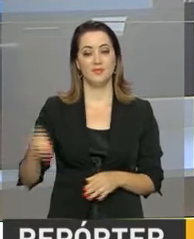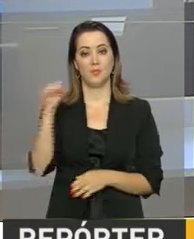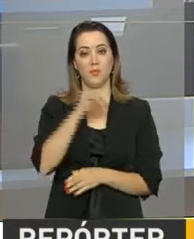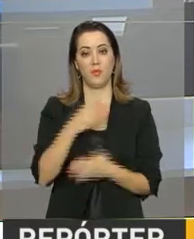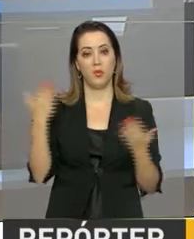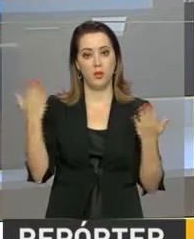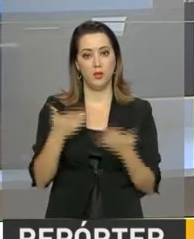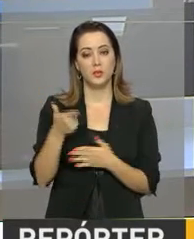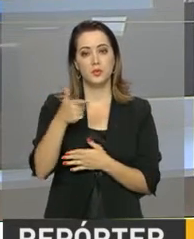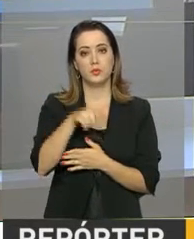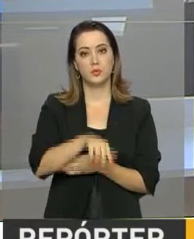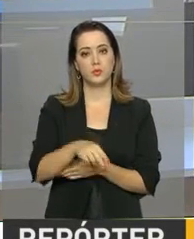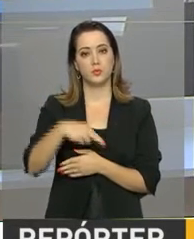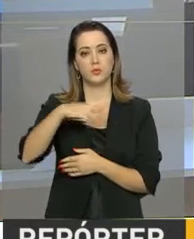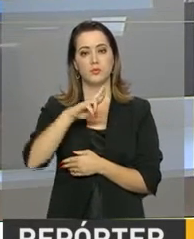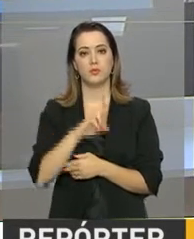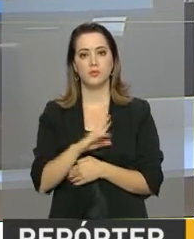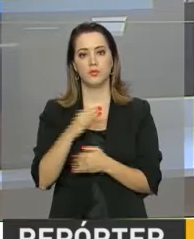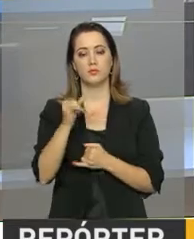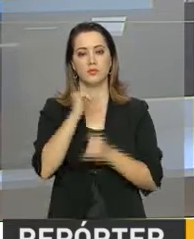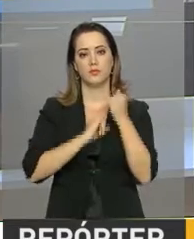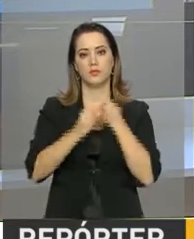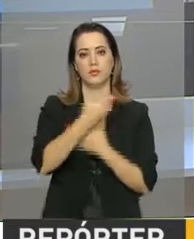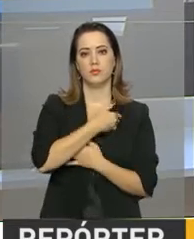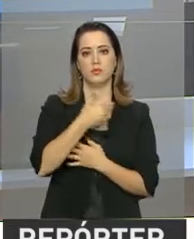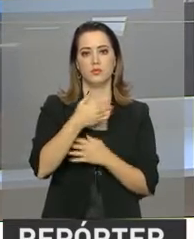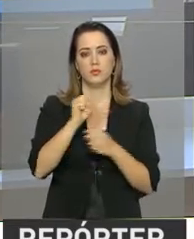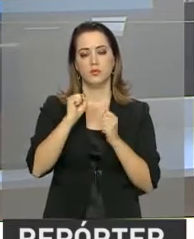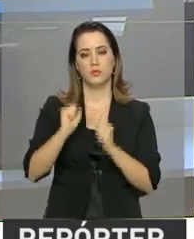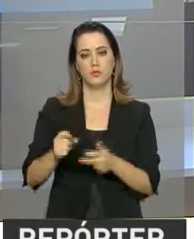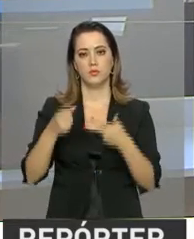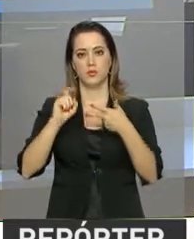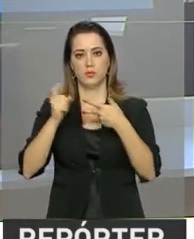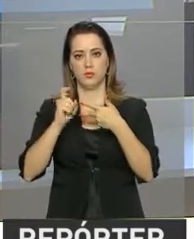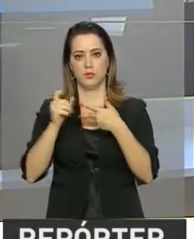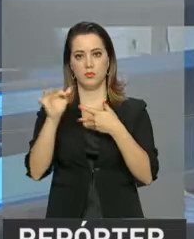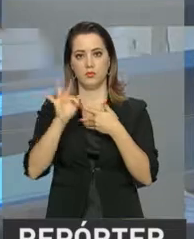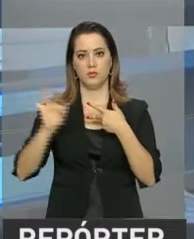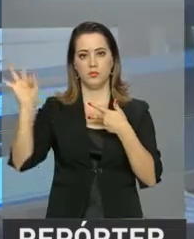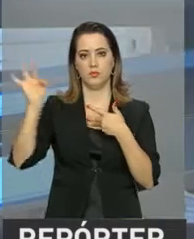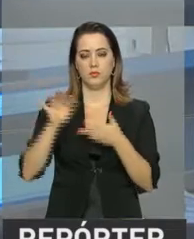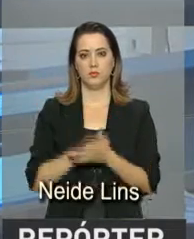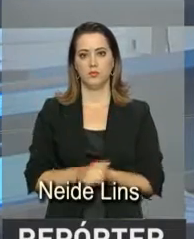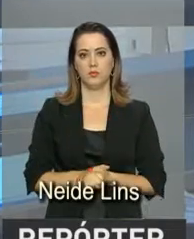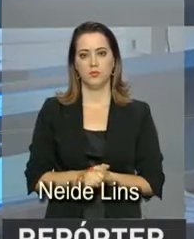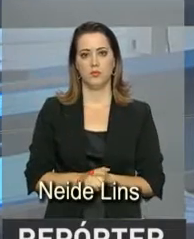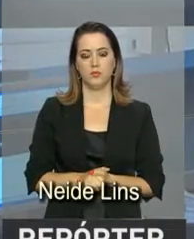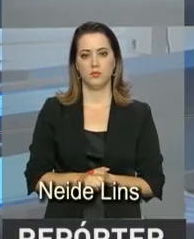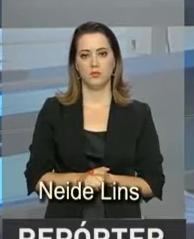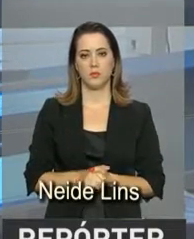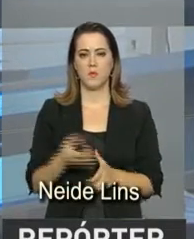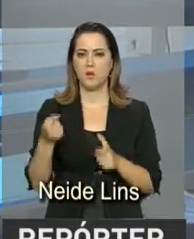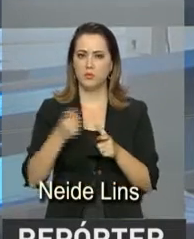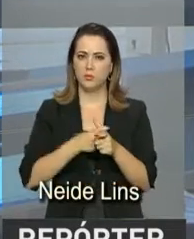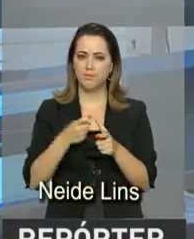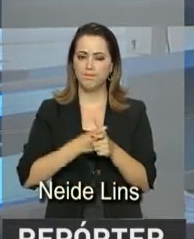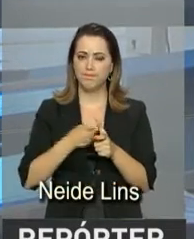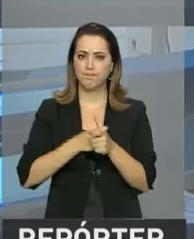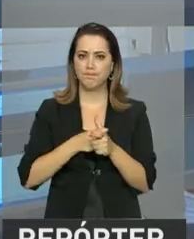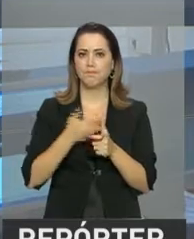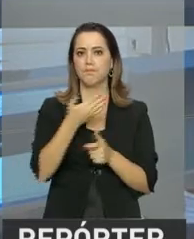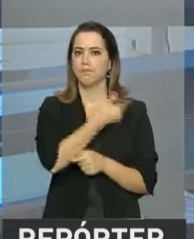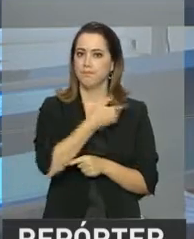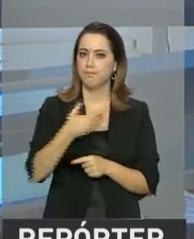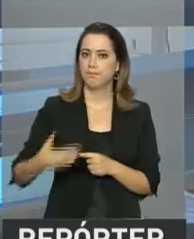Olá, no ar mais uma edição do Repórter NBR com as notícias do Poder Executivo Federal. O déficit nas contas do governo